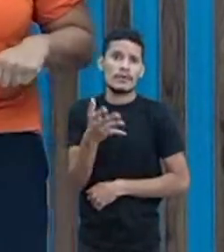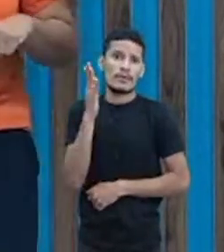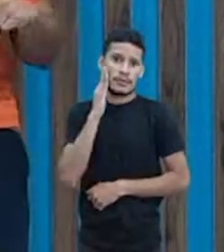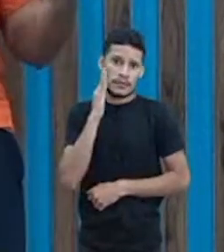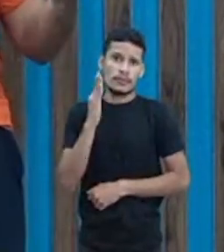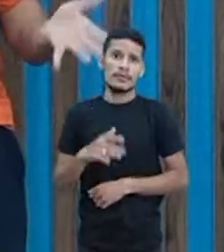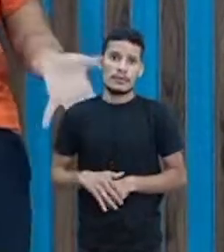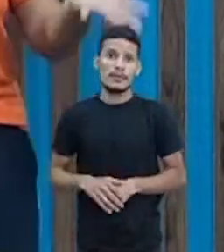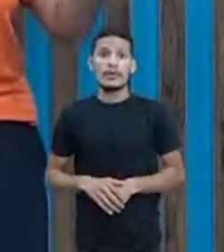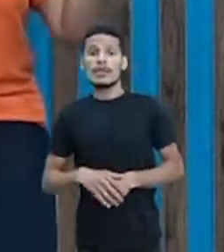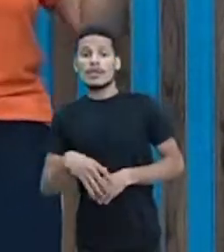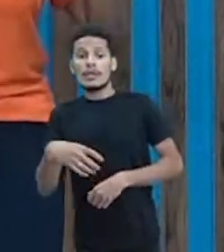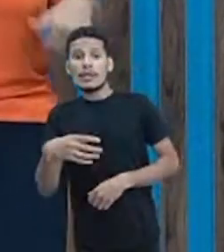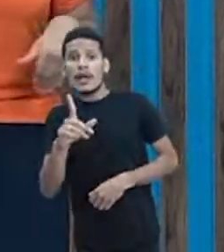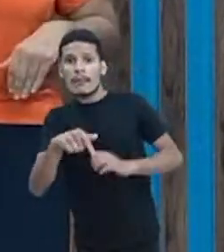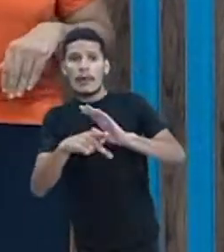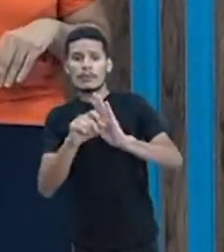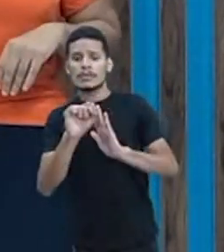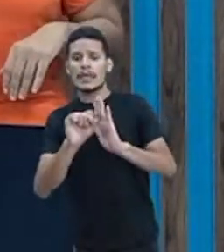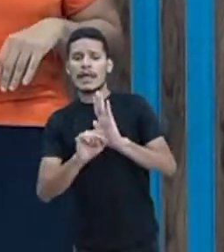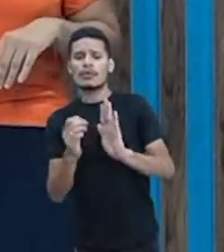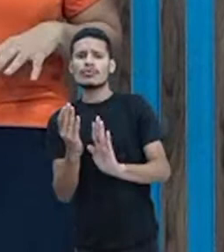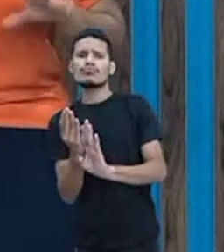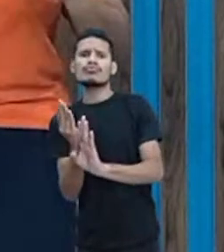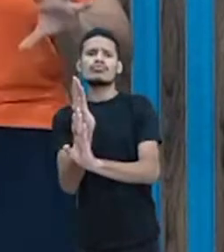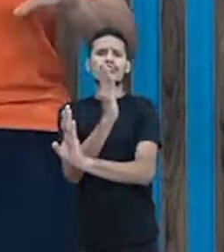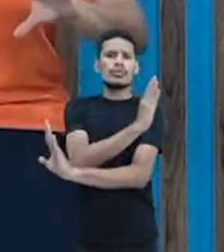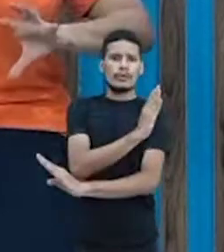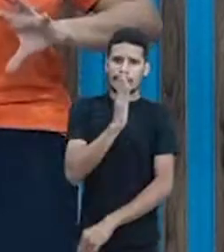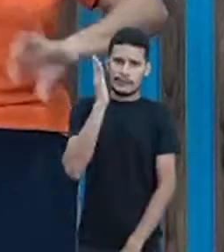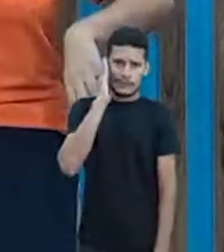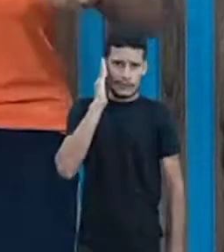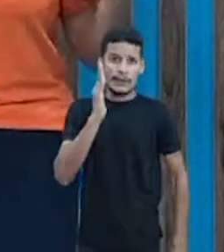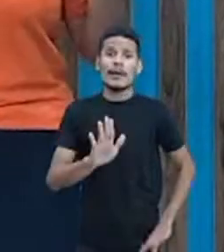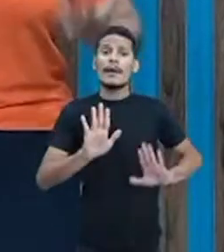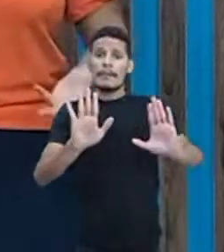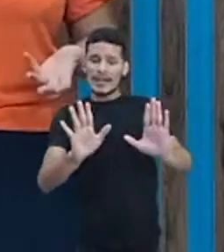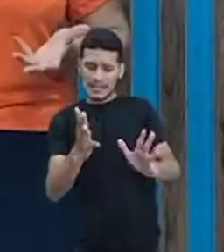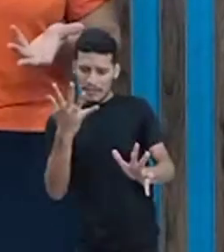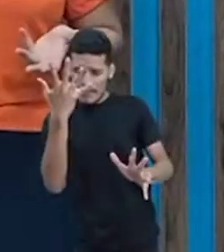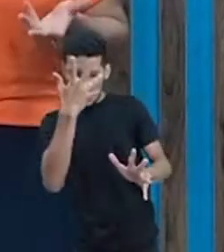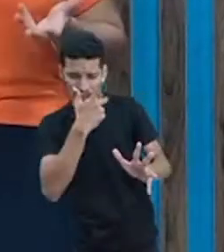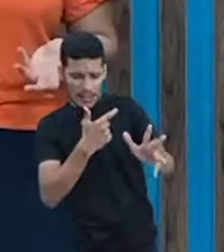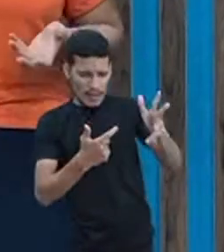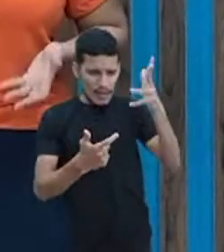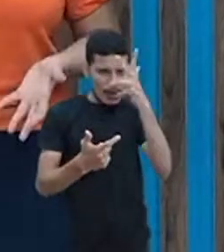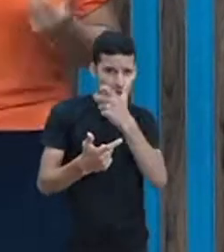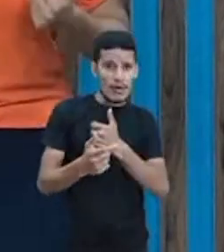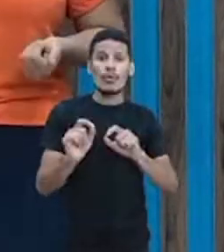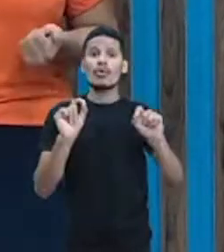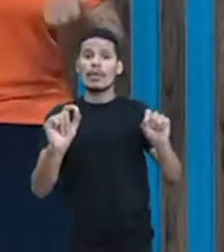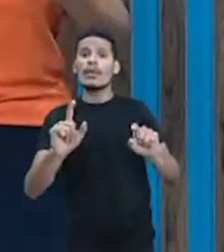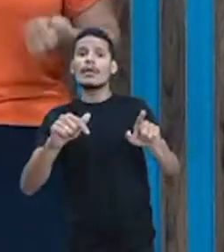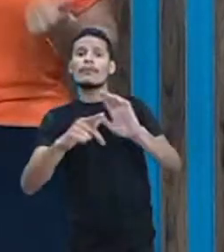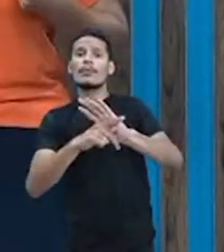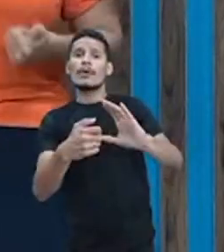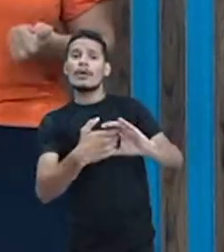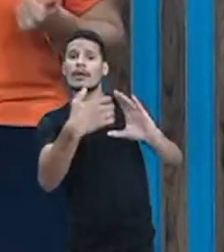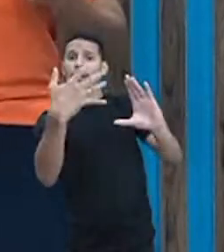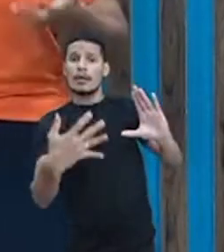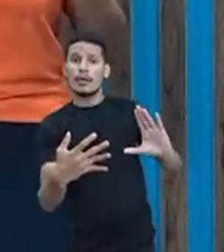nova, de uns séculos para cá, né? Mas aí você tem esse fator beleza como uma característica